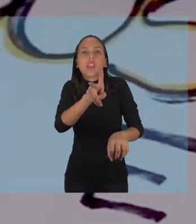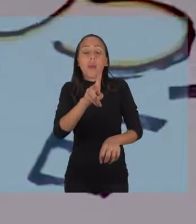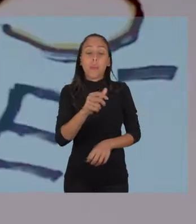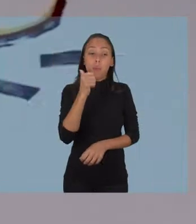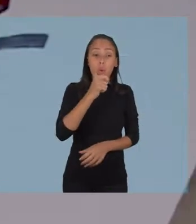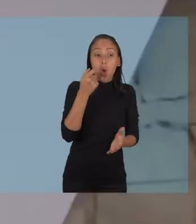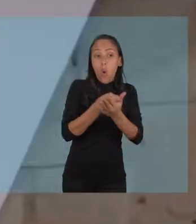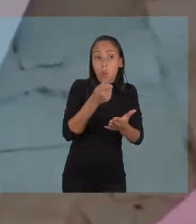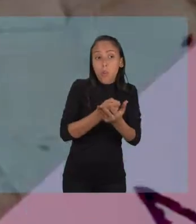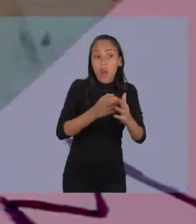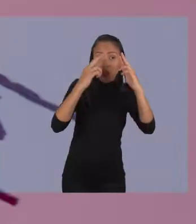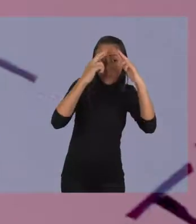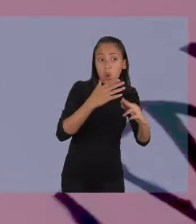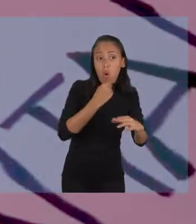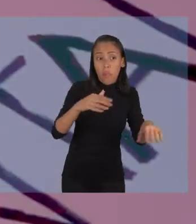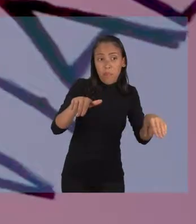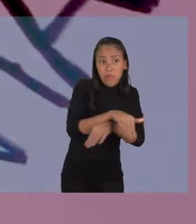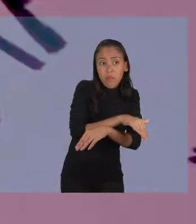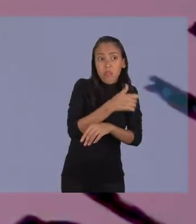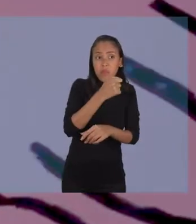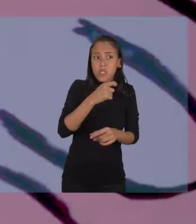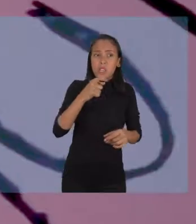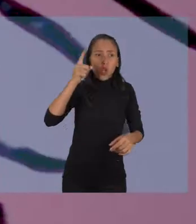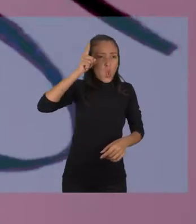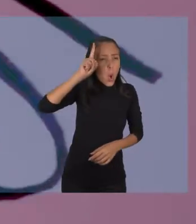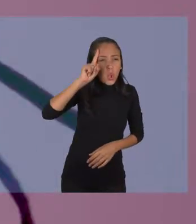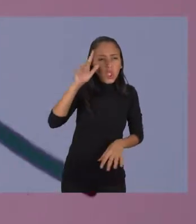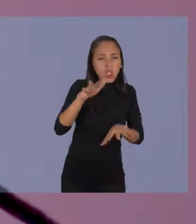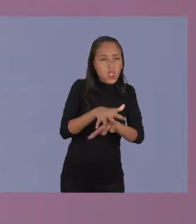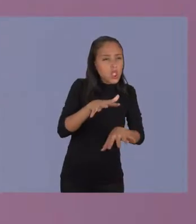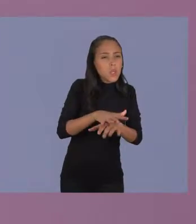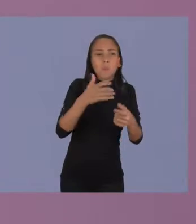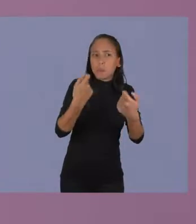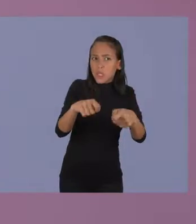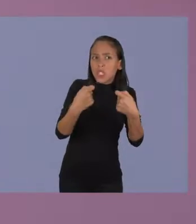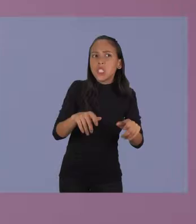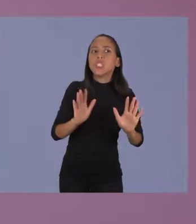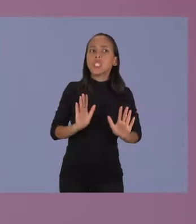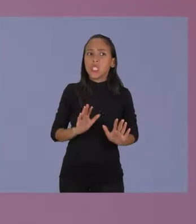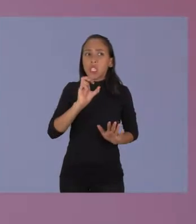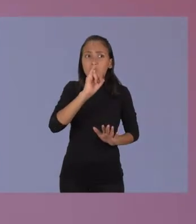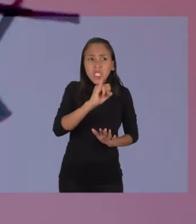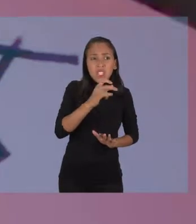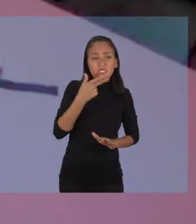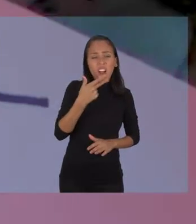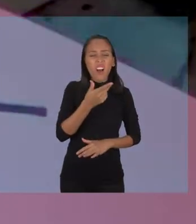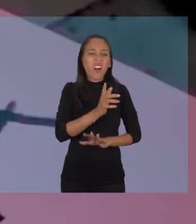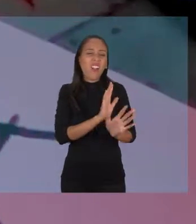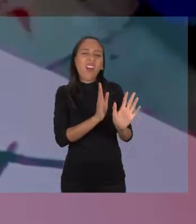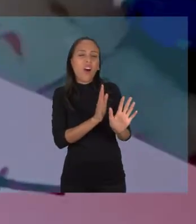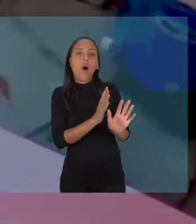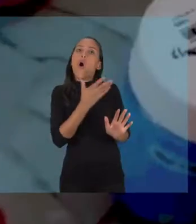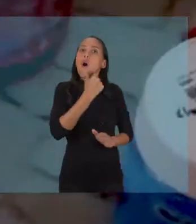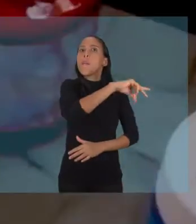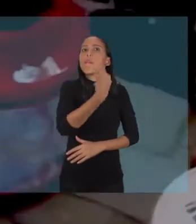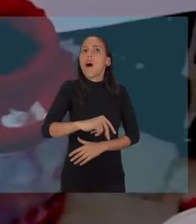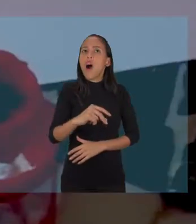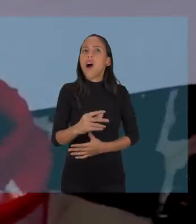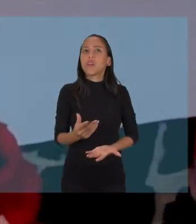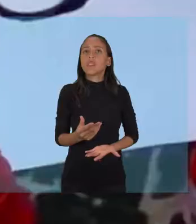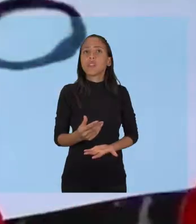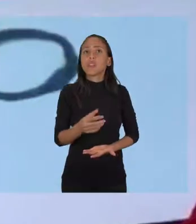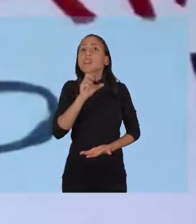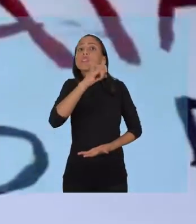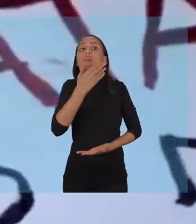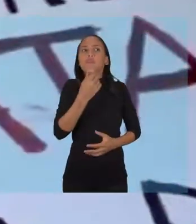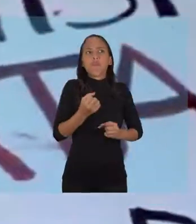cama sexualmente, ela tem que estar disposta todos os dias a transar. Se ela falar que ela não está bem, ela apanha. Isso quando o